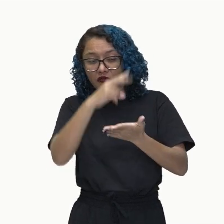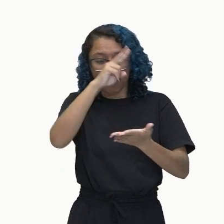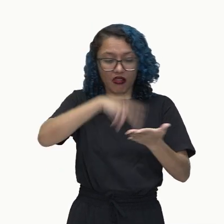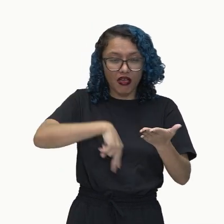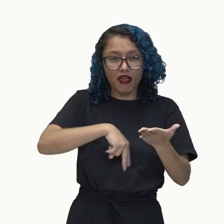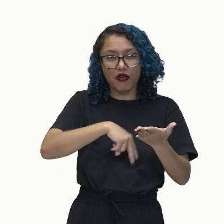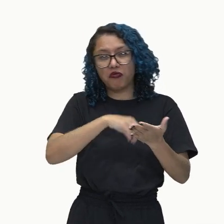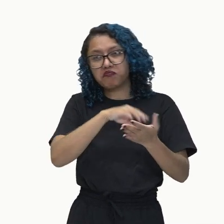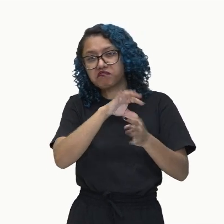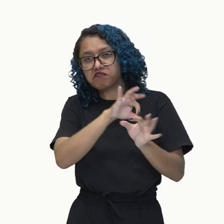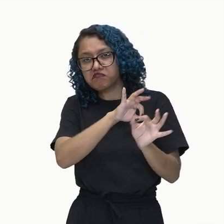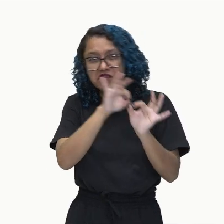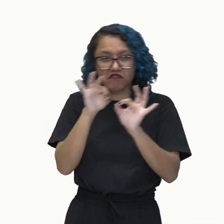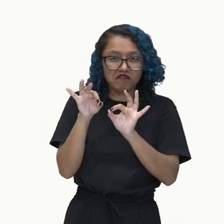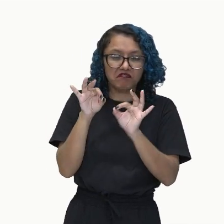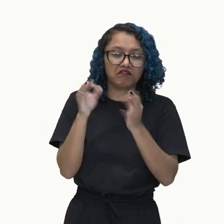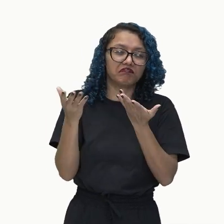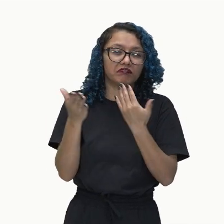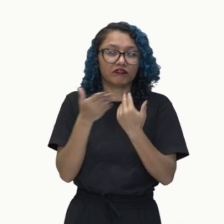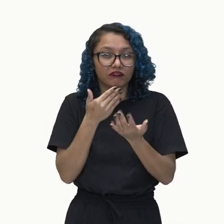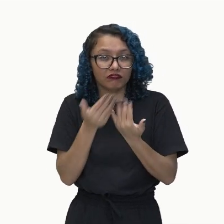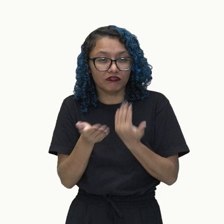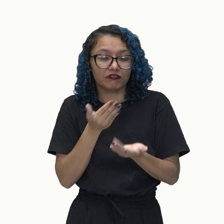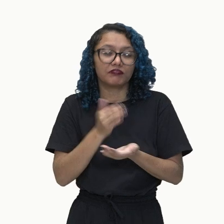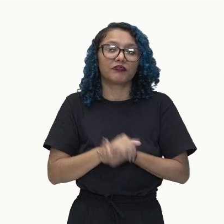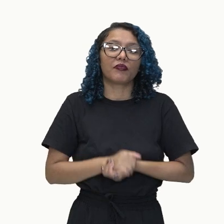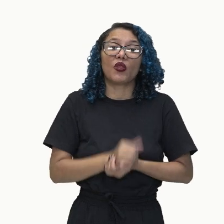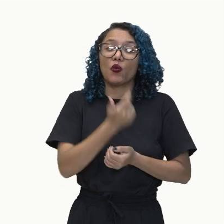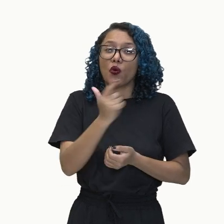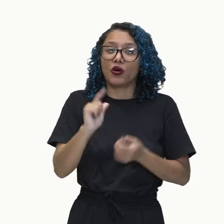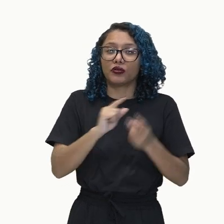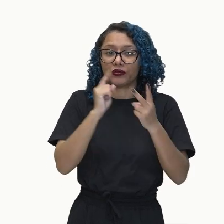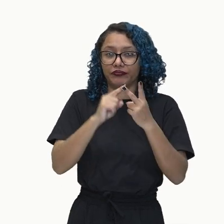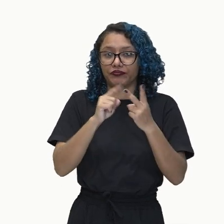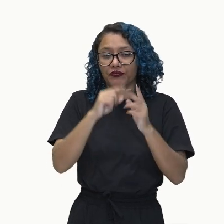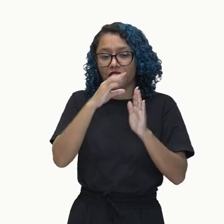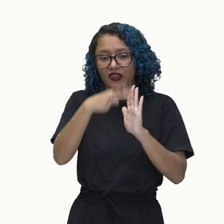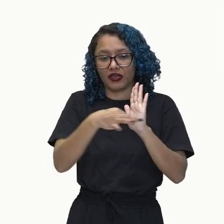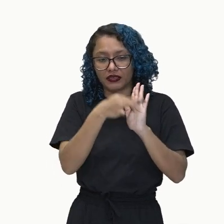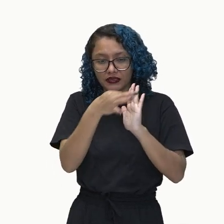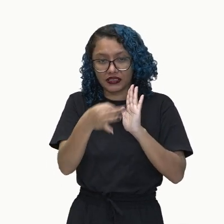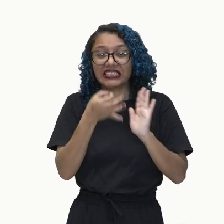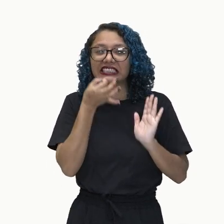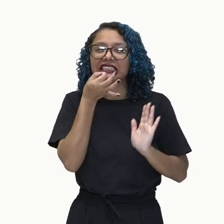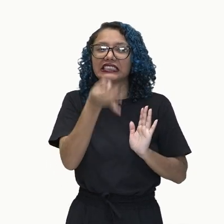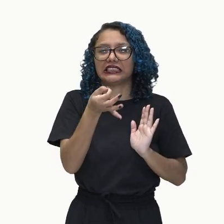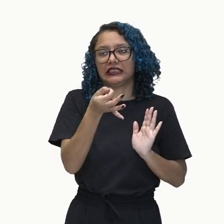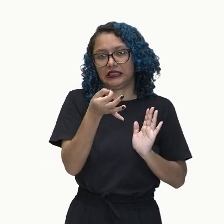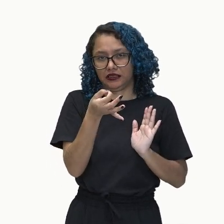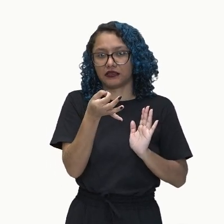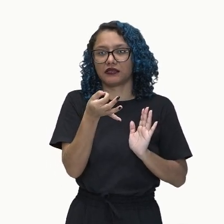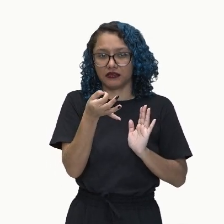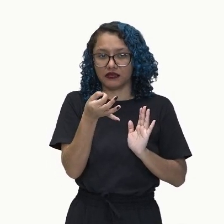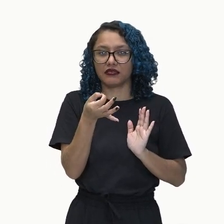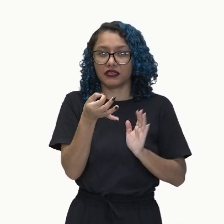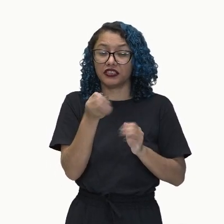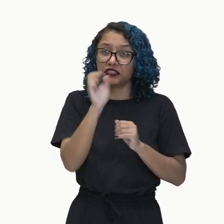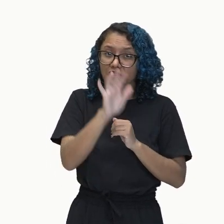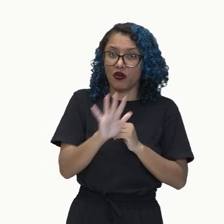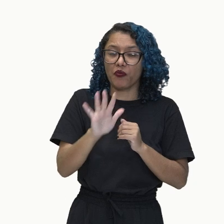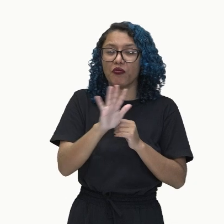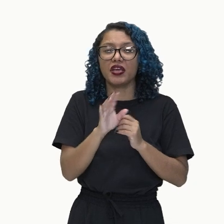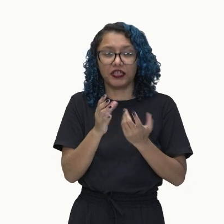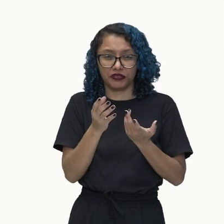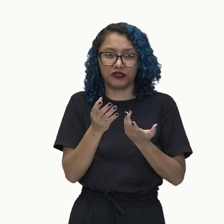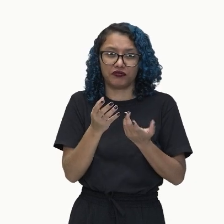assistiu. Também temos a resenha crítica ou opinativa. No geral, as resenhas são críticas. Você precisa trazer